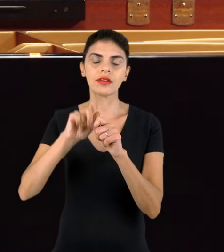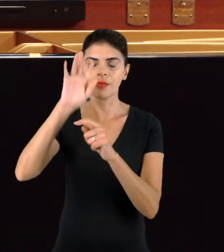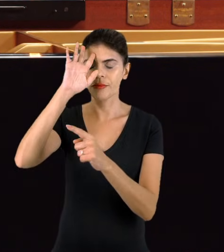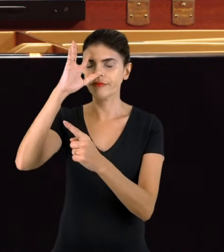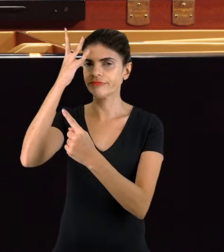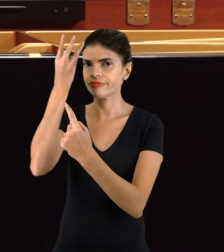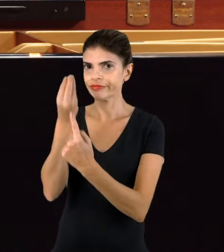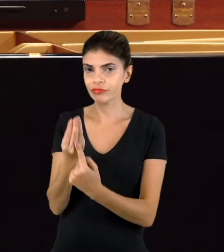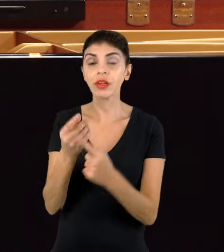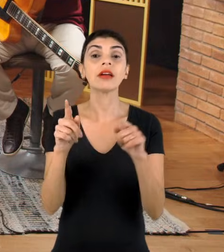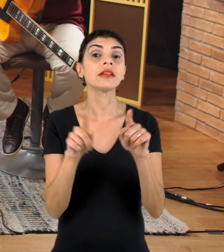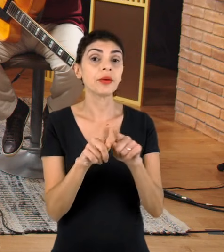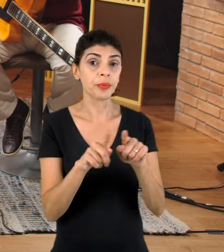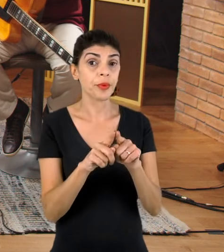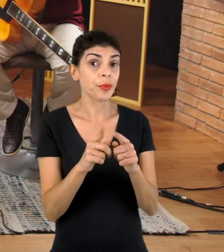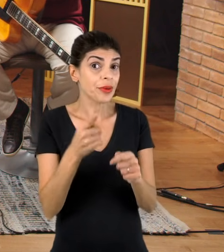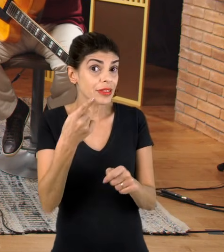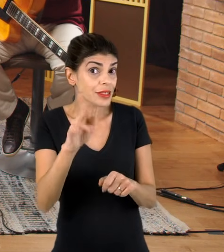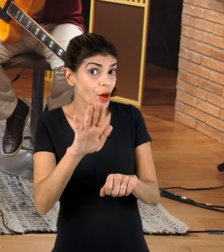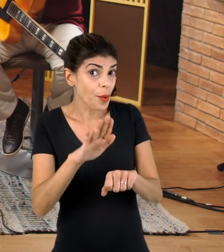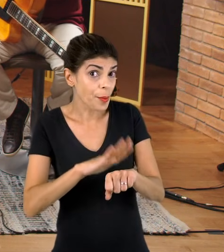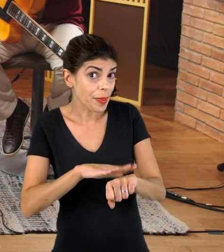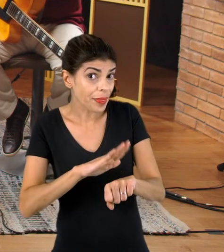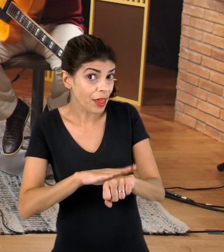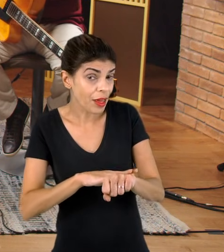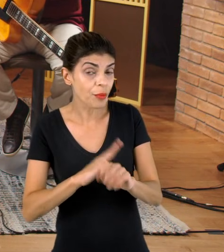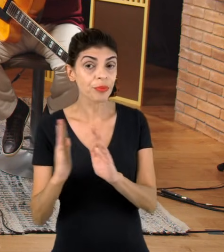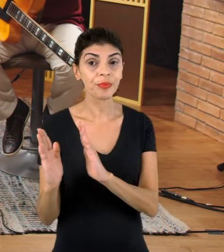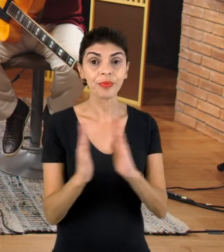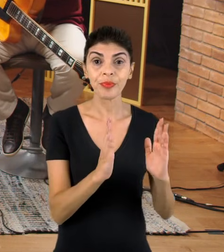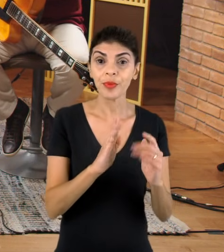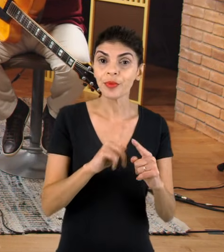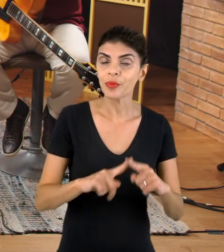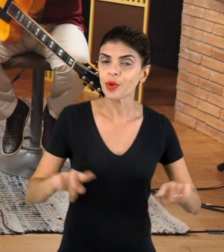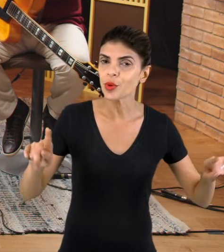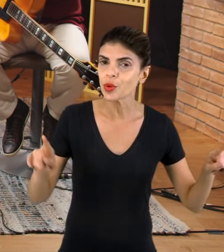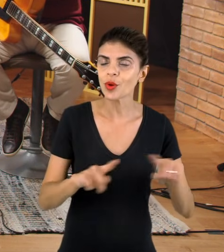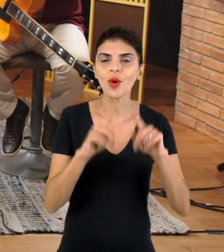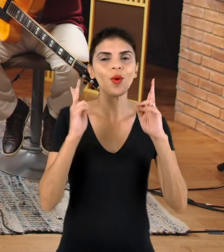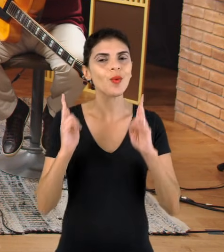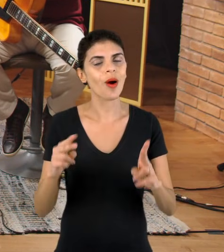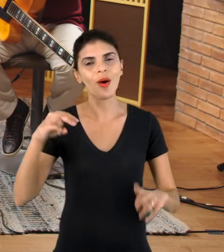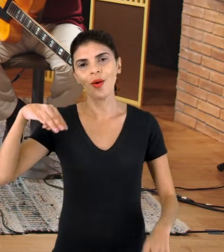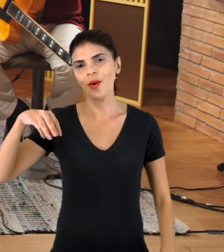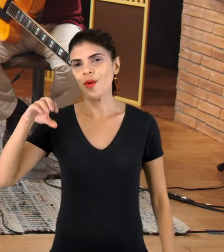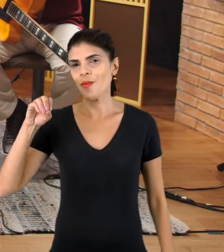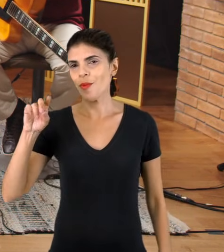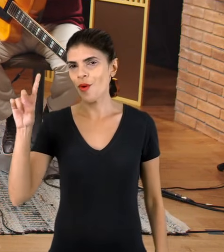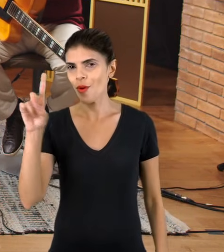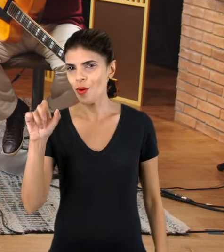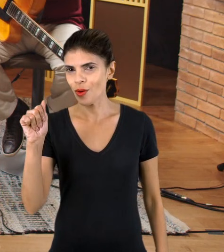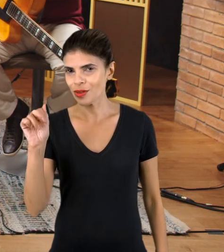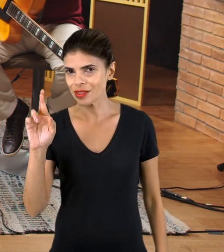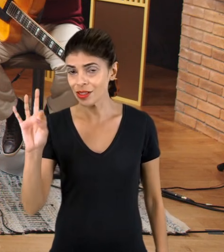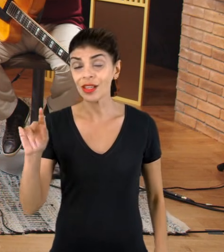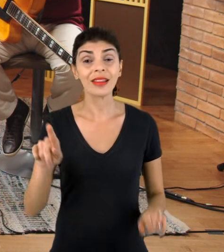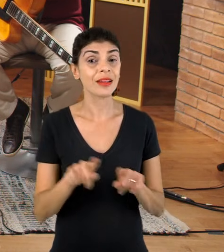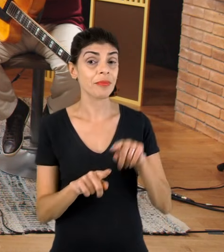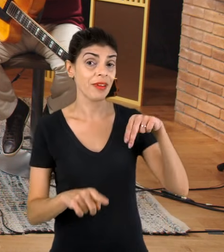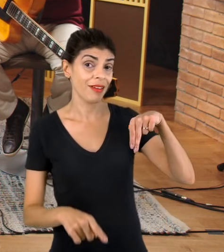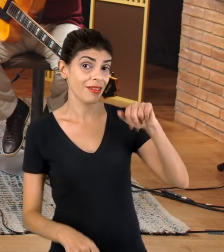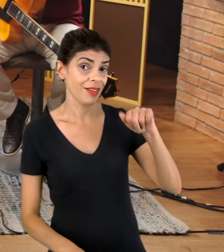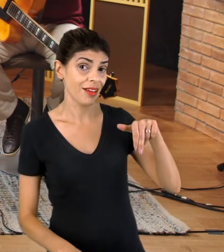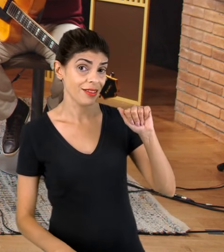alguém. Mas a música do teu tempo, ela vai ficar marcada como ficou a música do Sim, Mozart e do Naná Vasconcelos, porque eles